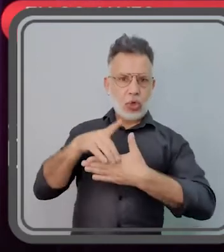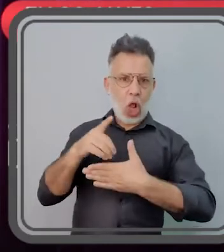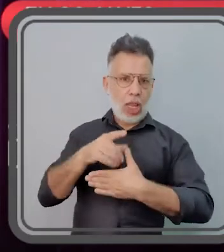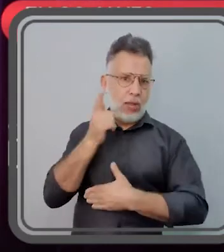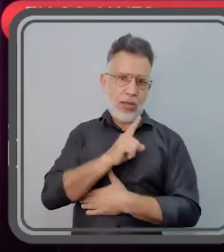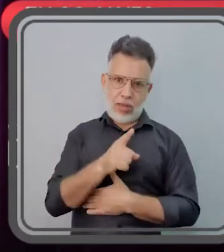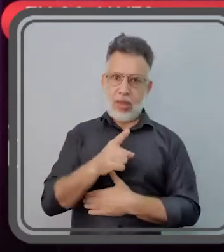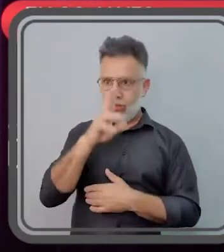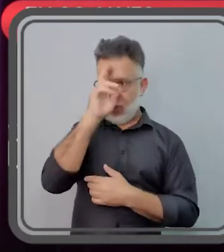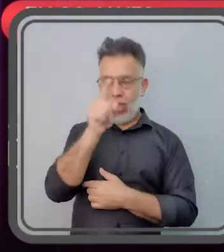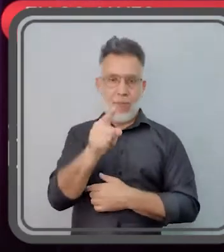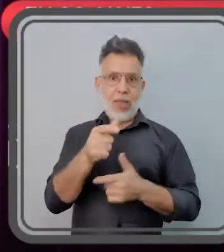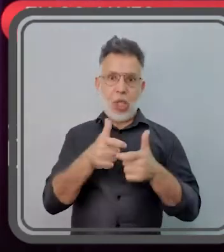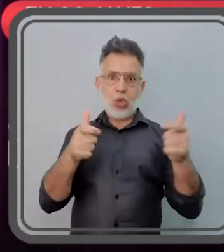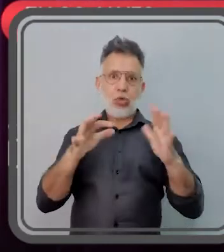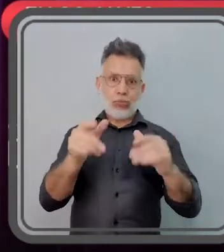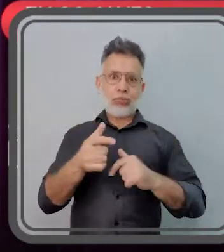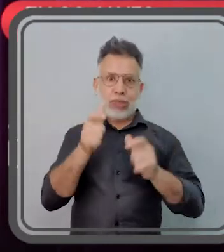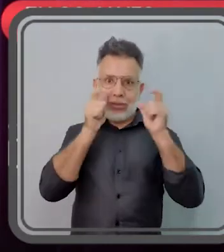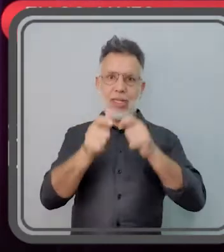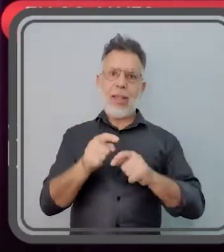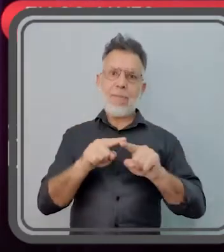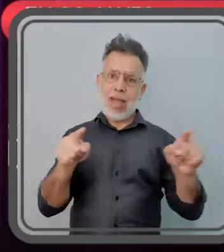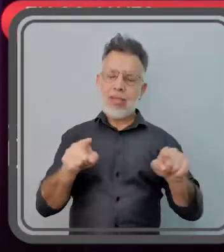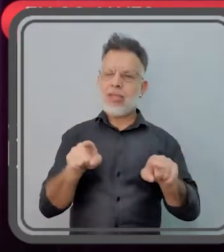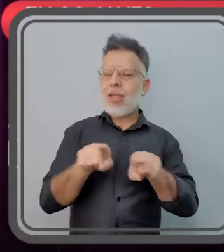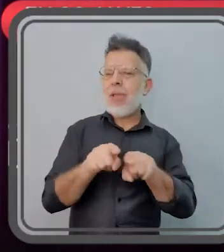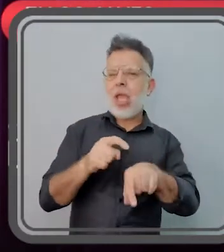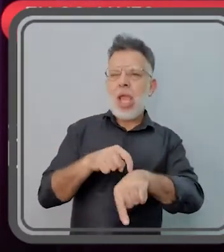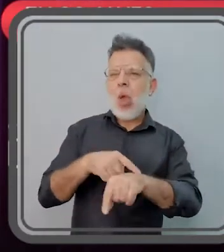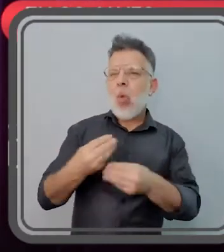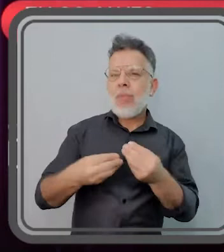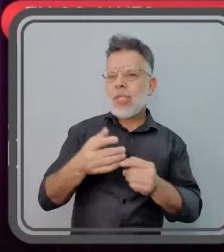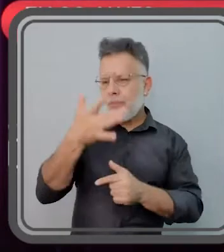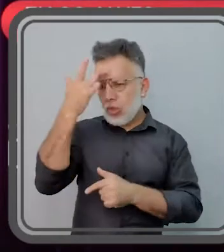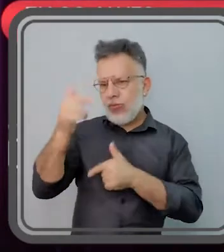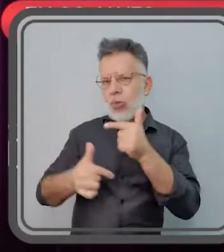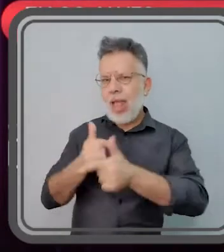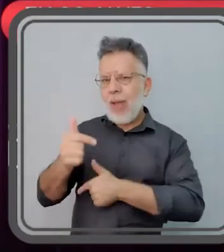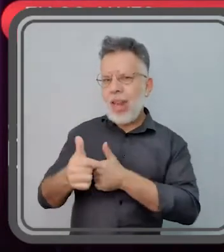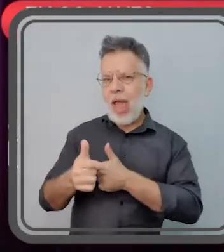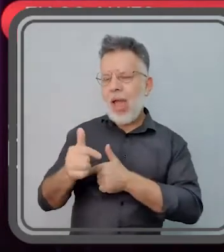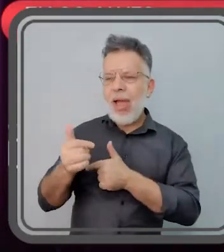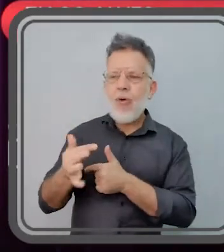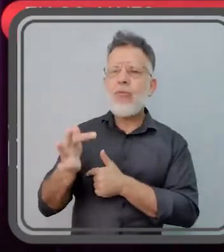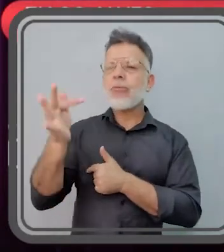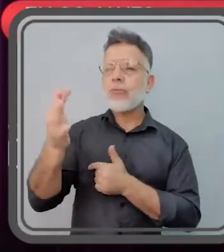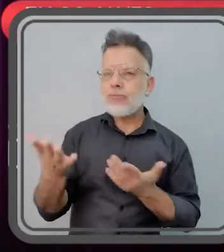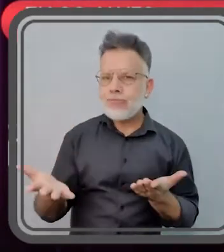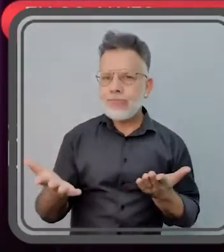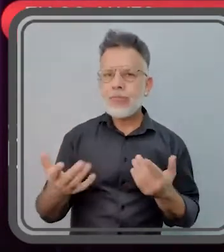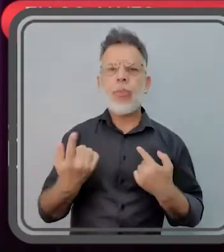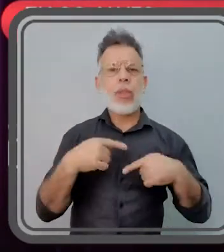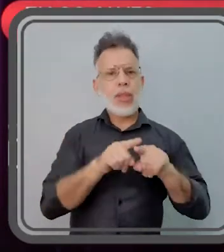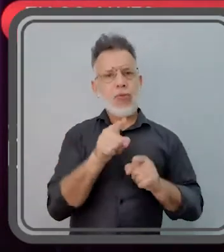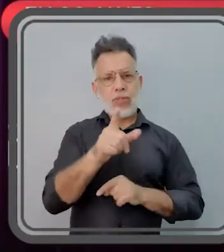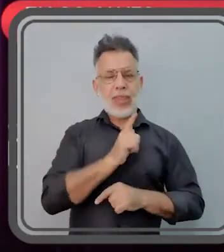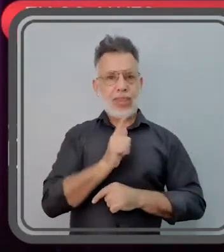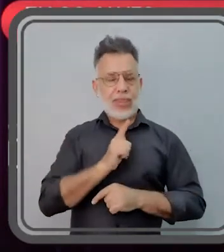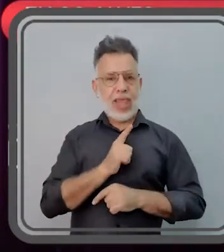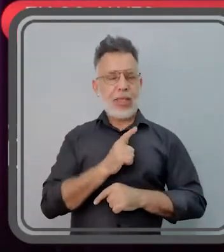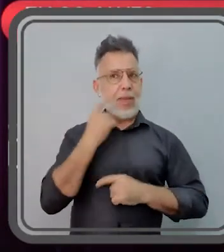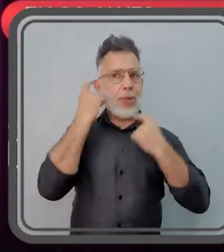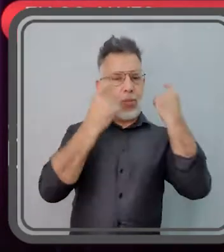mundo acha que é uma super vantagem, mas ao mesmo tempo, como é que essas pessoas vão trabalhar a questão dali para frente, né? Então, você tem